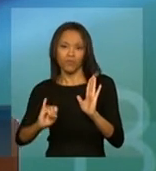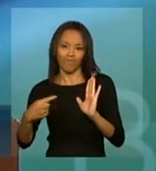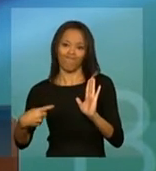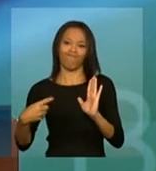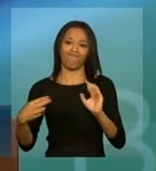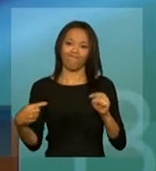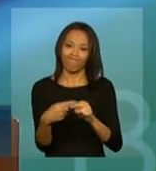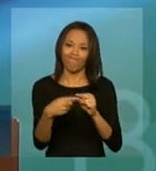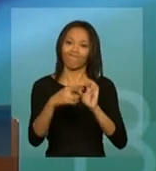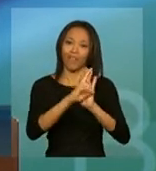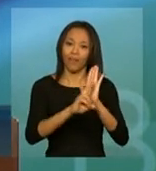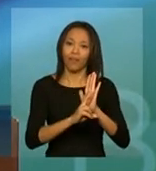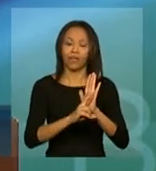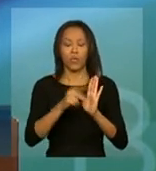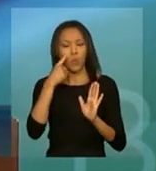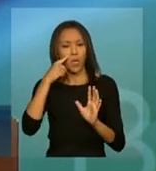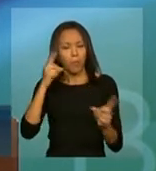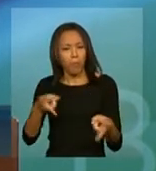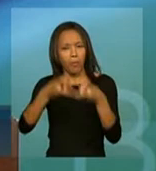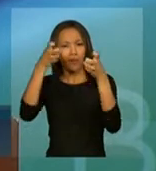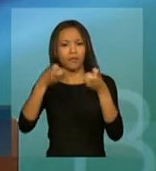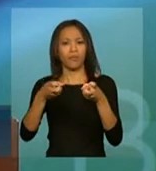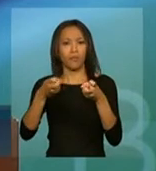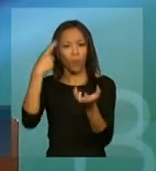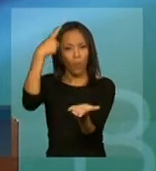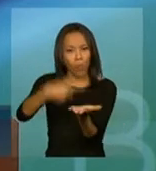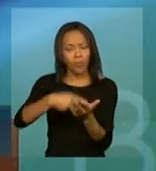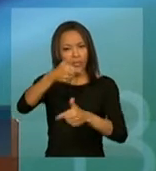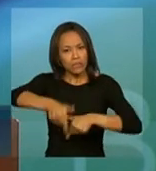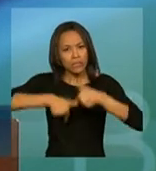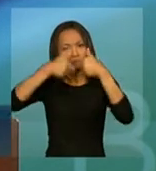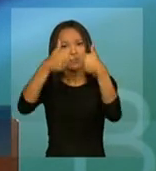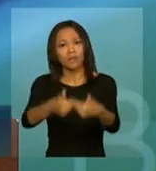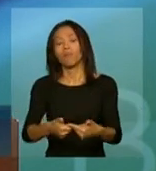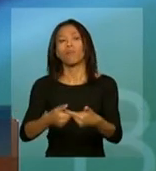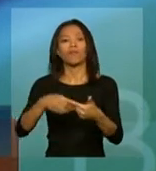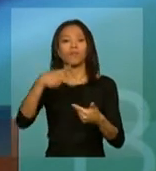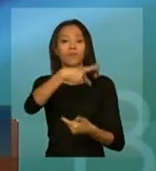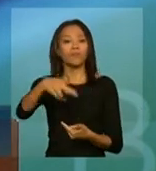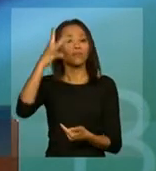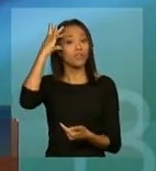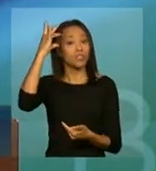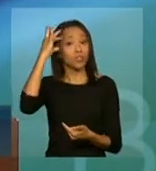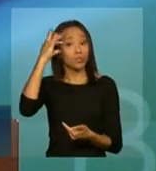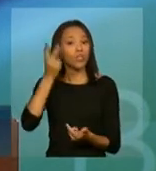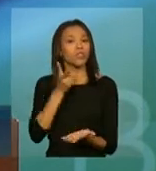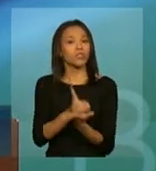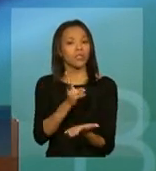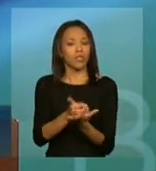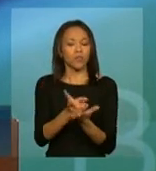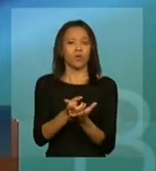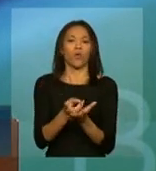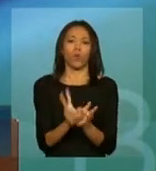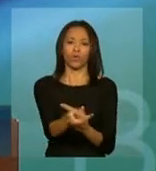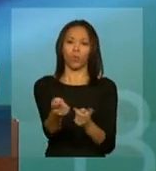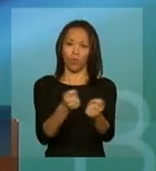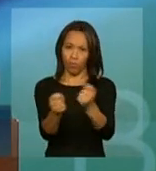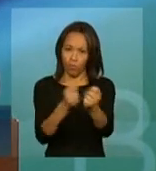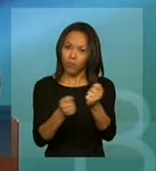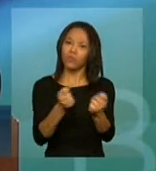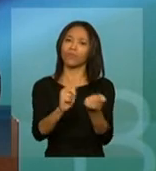denota a consistência do compromisso da presidenta Dilma com a estabilidade. Em sua mensagem ao Congresso Nacional, ela